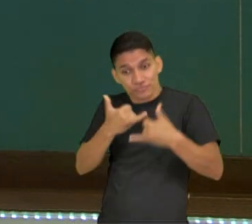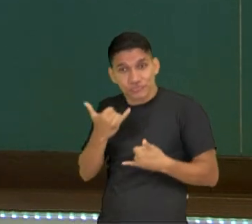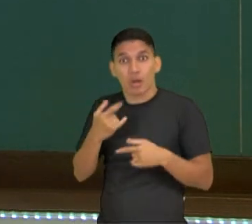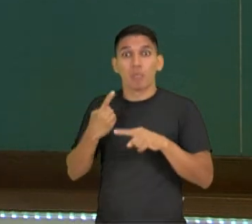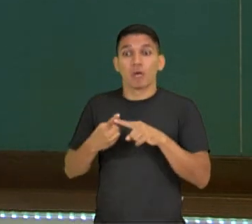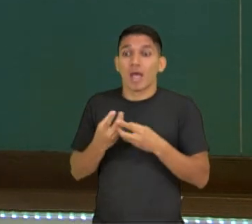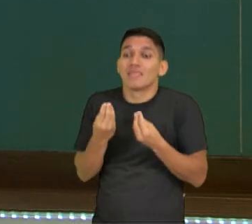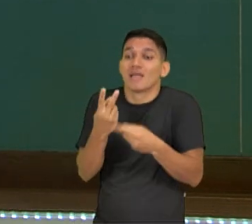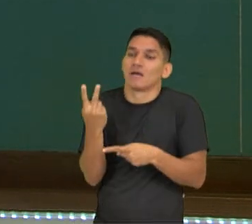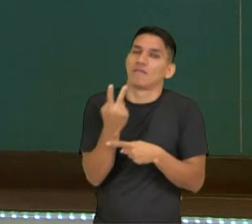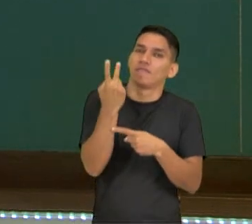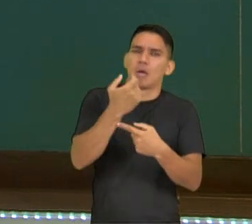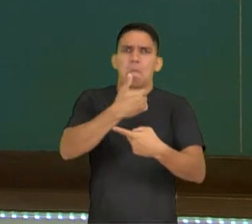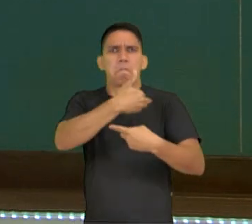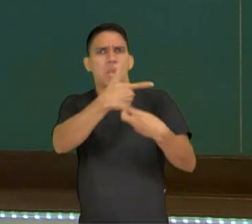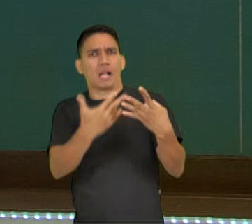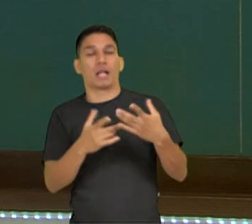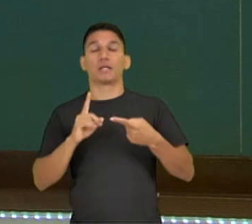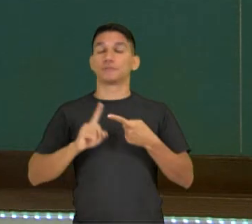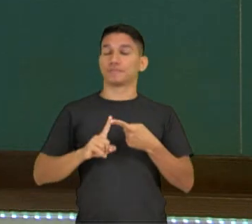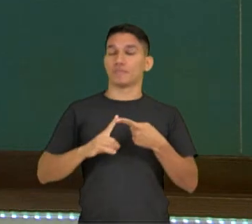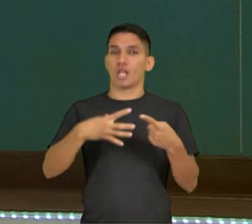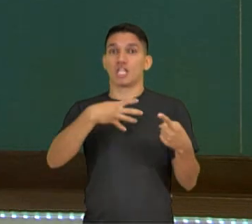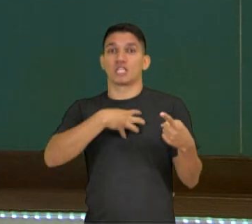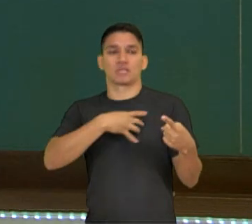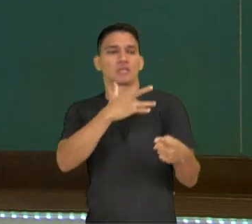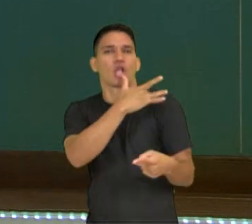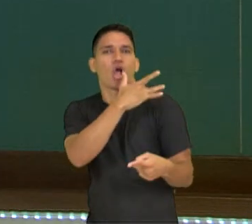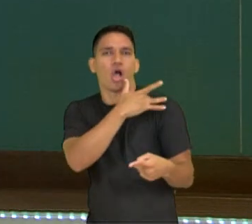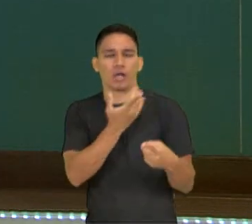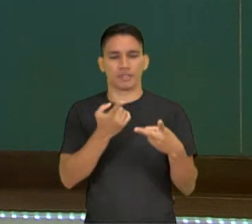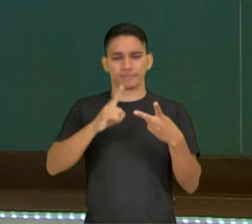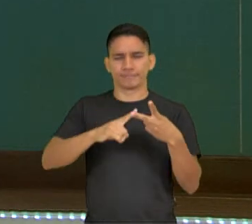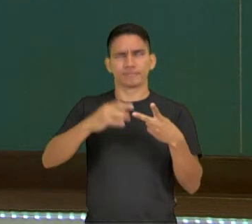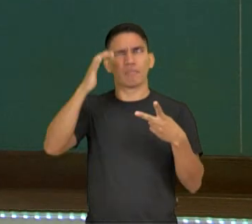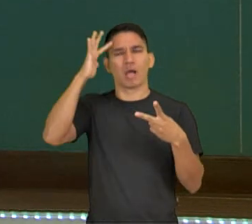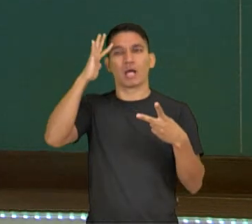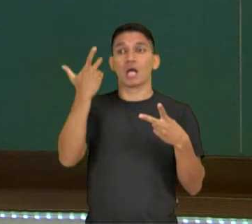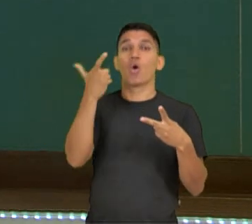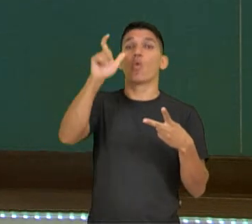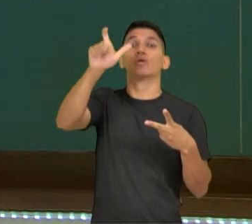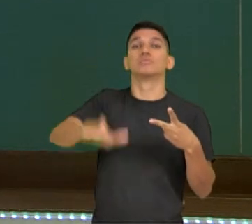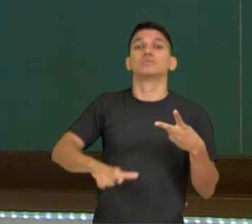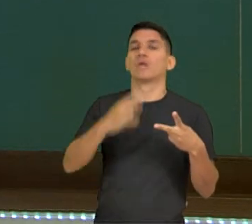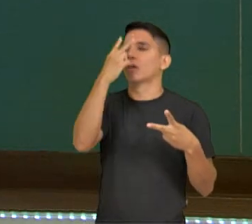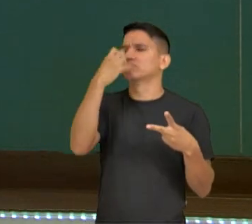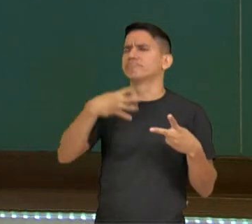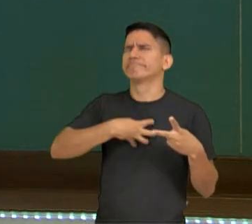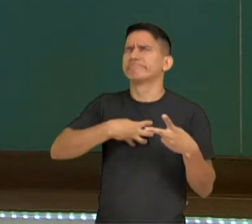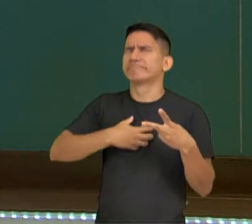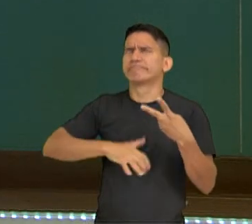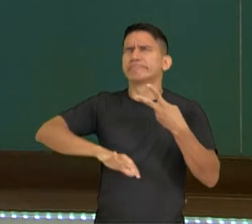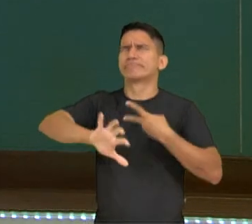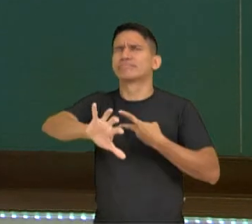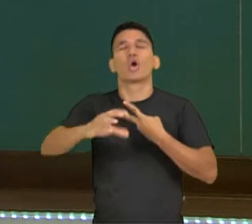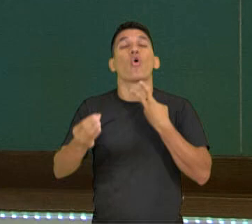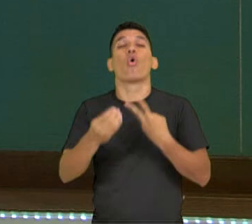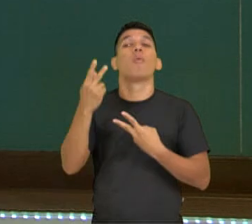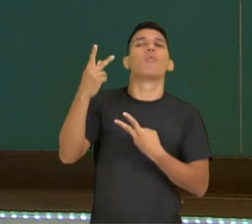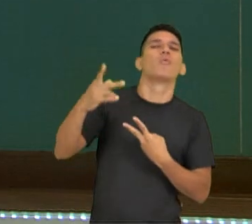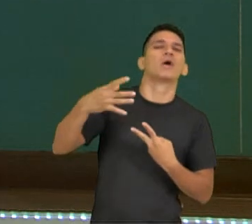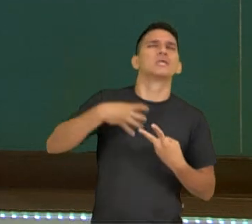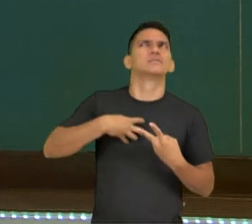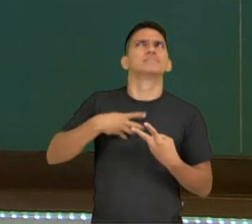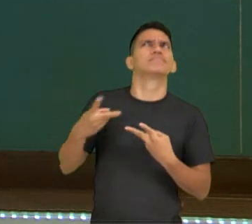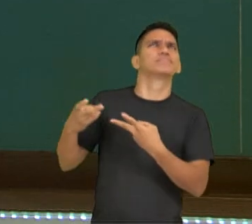valorização de várias coisas, do toque, do amigo, se colocar na situação do outro. Como que o outro vê, como que o outro